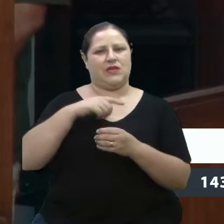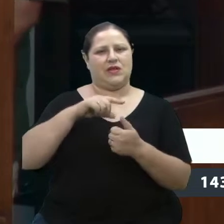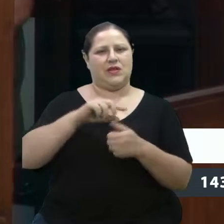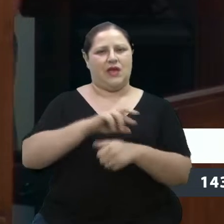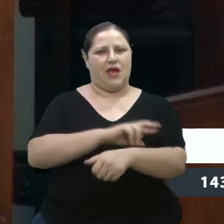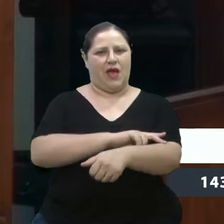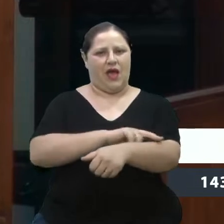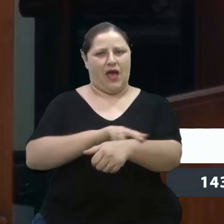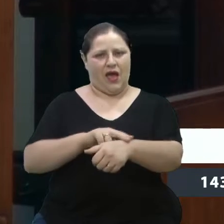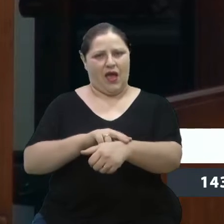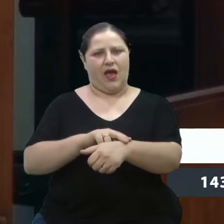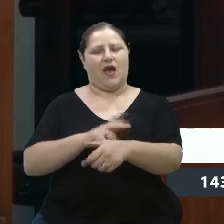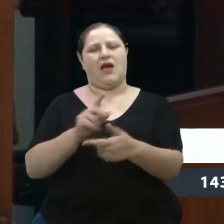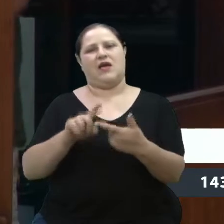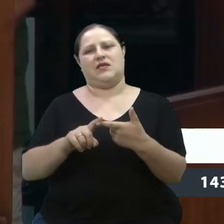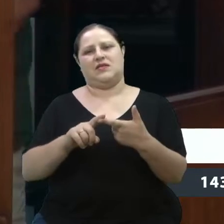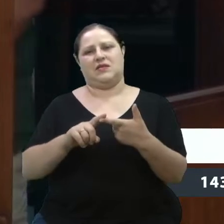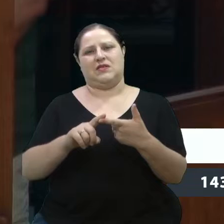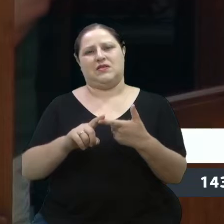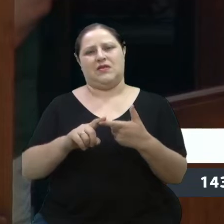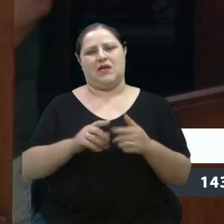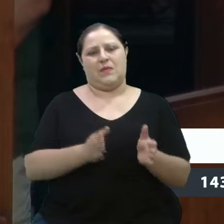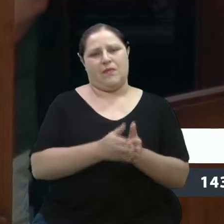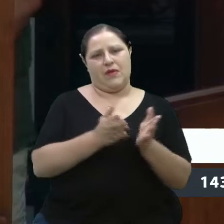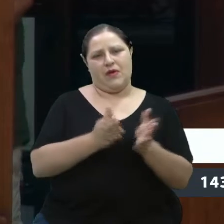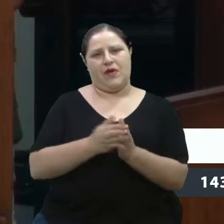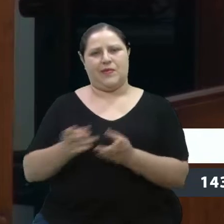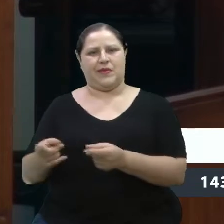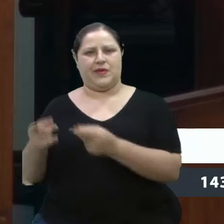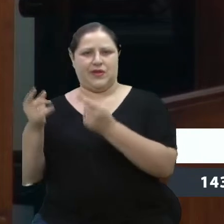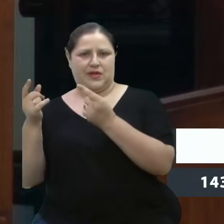raça, de classe e pelo imperialismo que a gente vive aqui no Brasil.